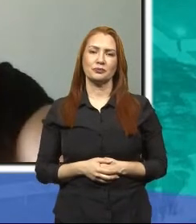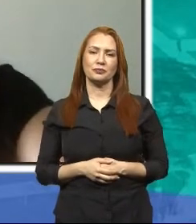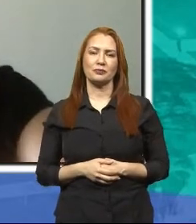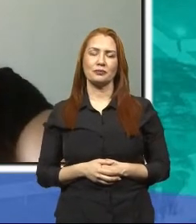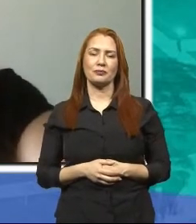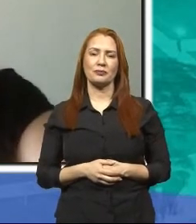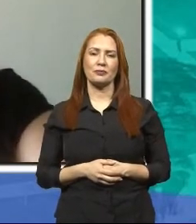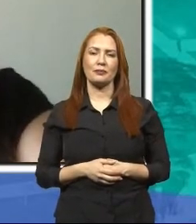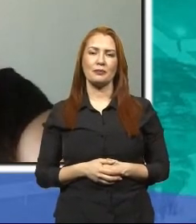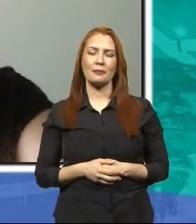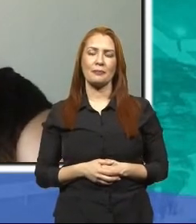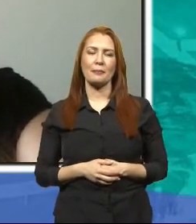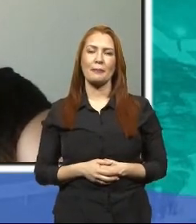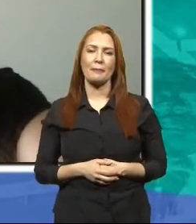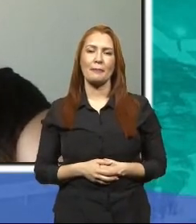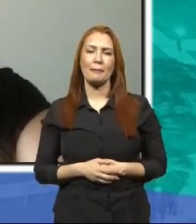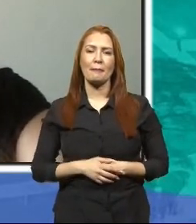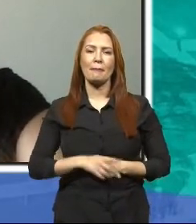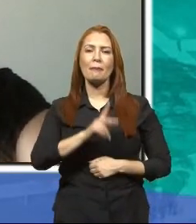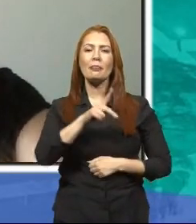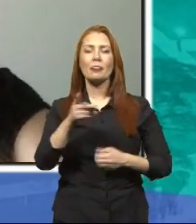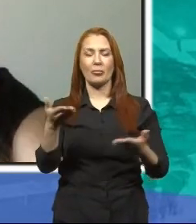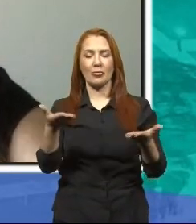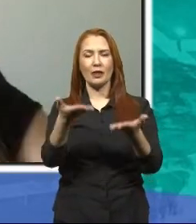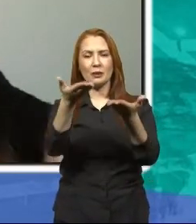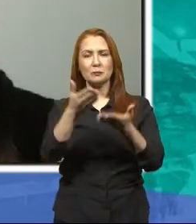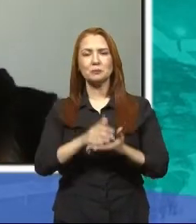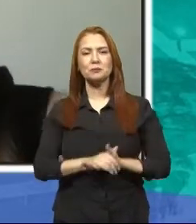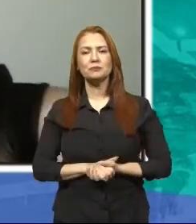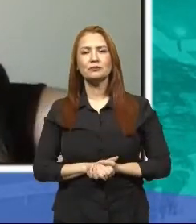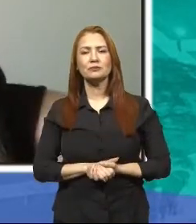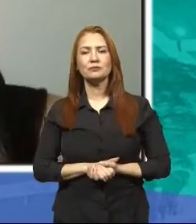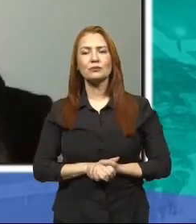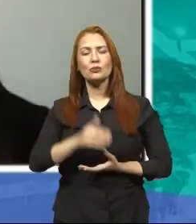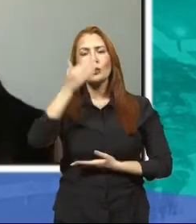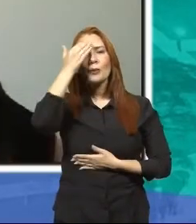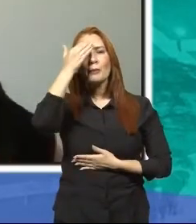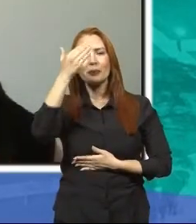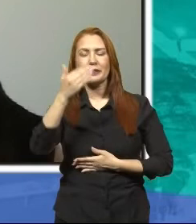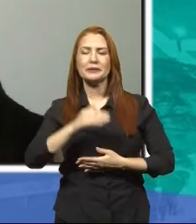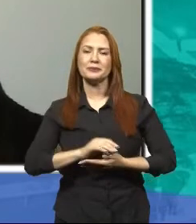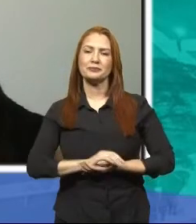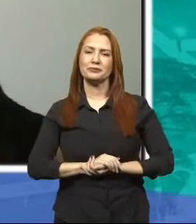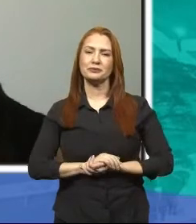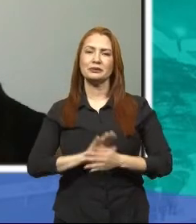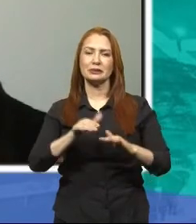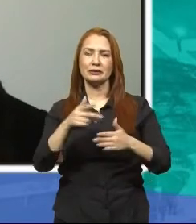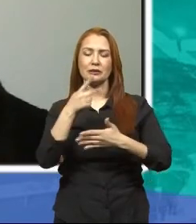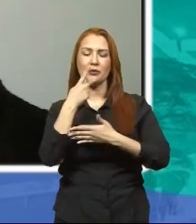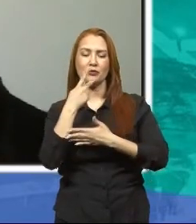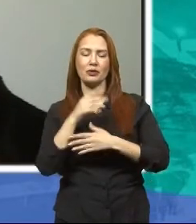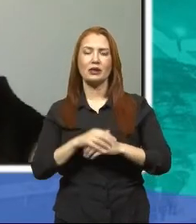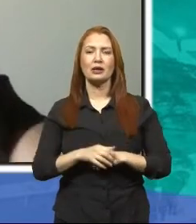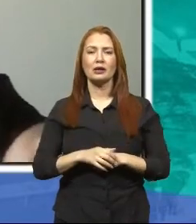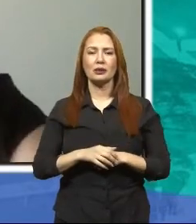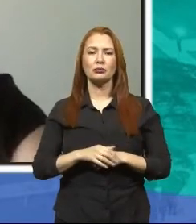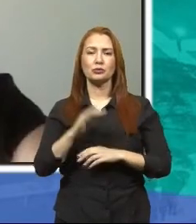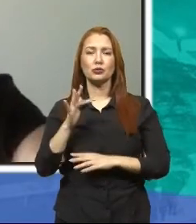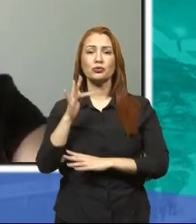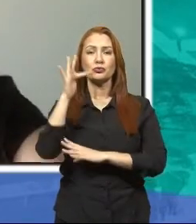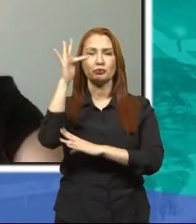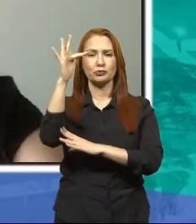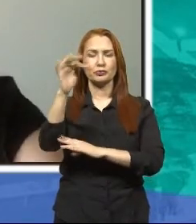finais. Professor, o senhor está com a palavra, então. Obrigado, Nelson. Nós falamos sobre, digamos, o futuro promissor que vem por